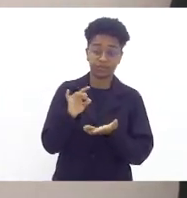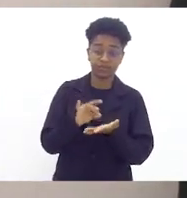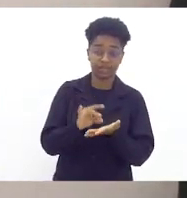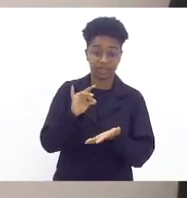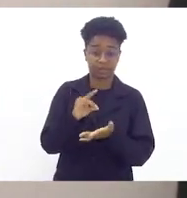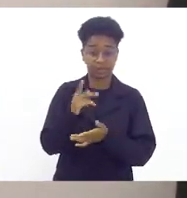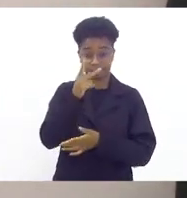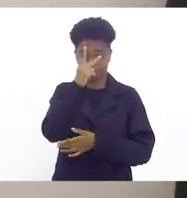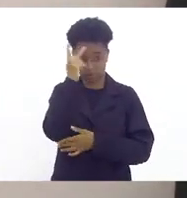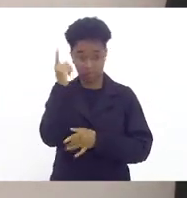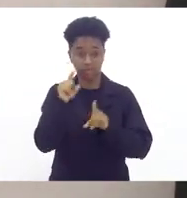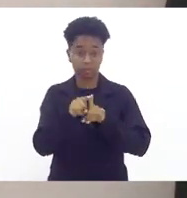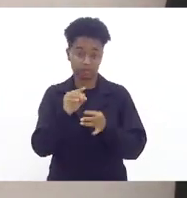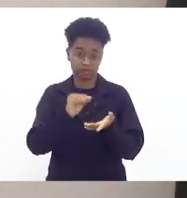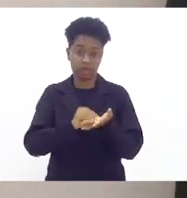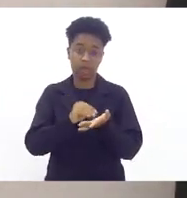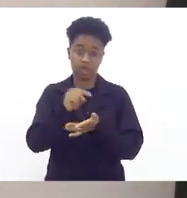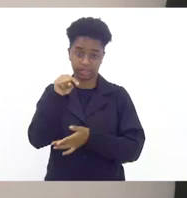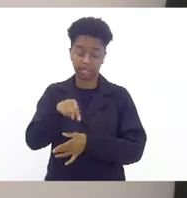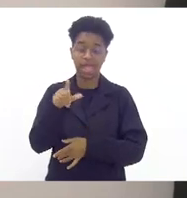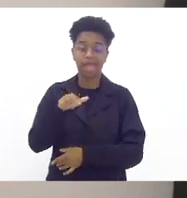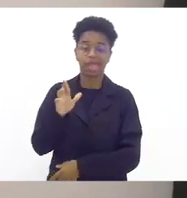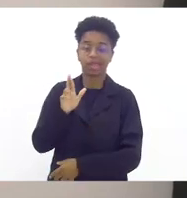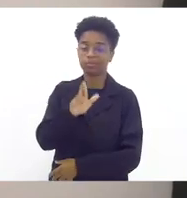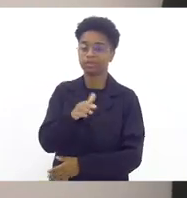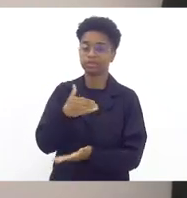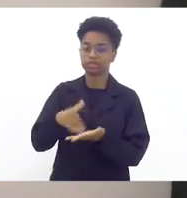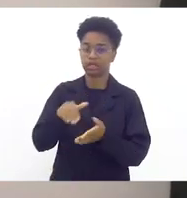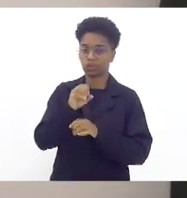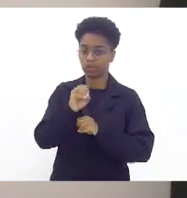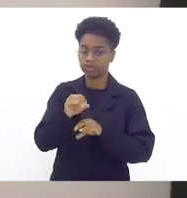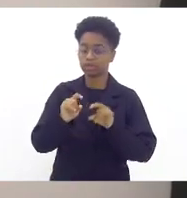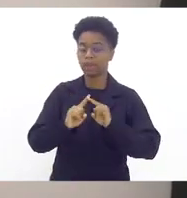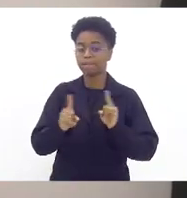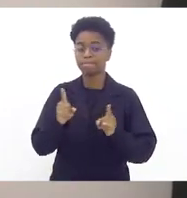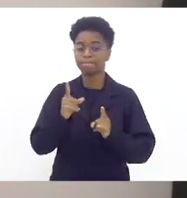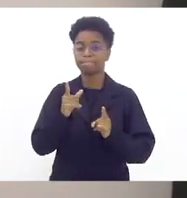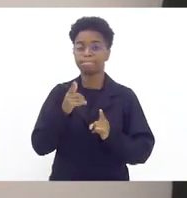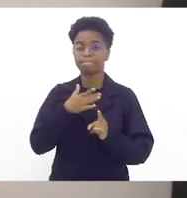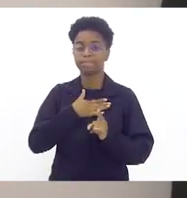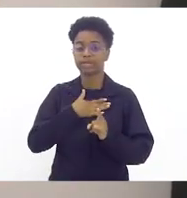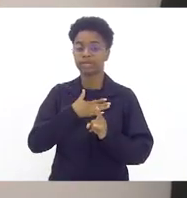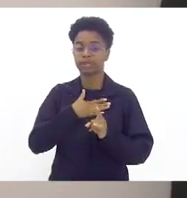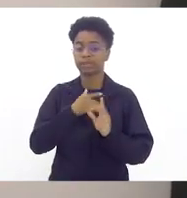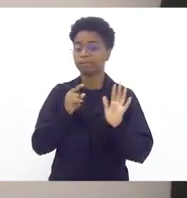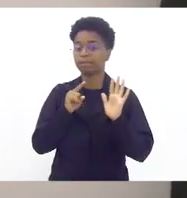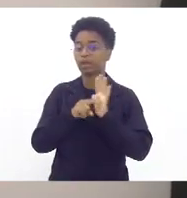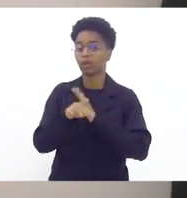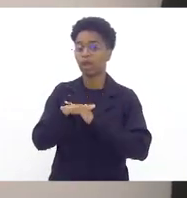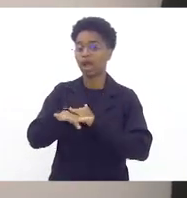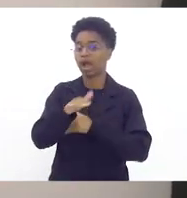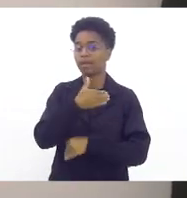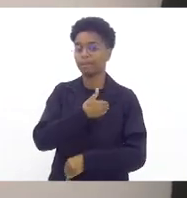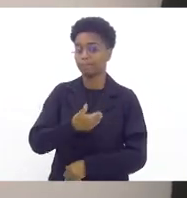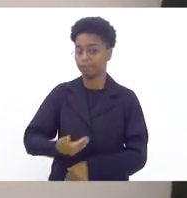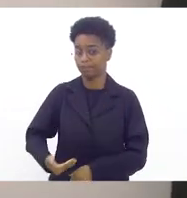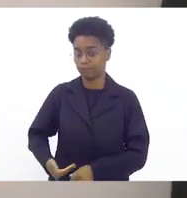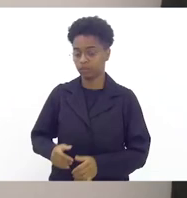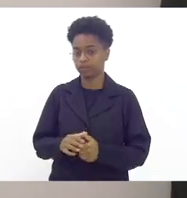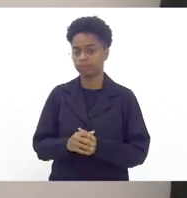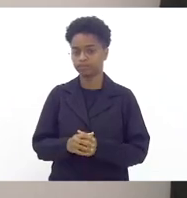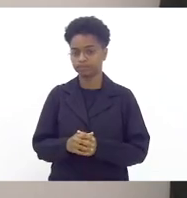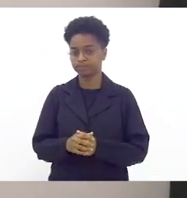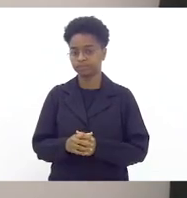também está faltando aqui seria a representante da Seduc, mas a minha questão é para o ente público. Então,